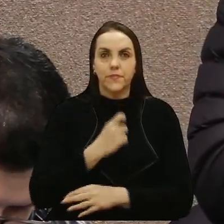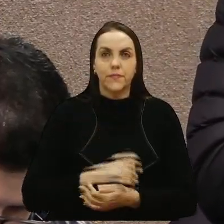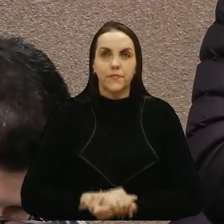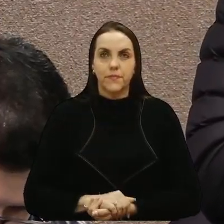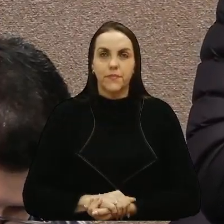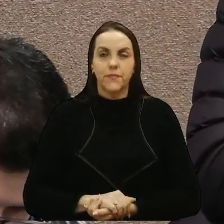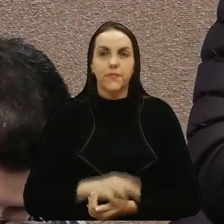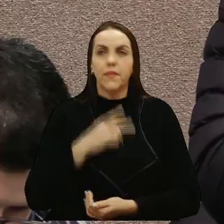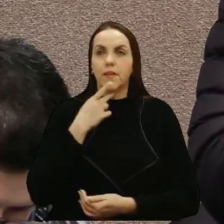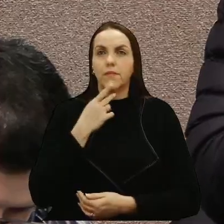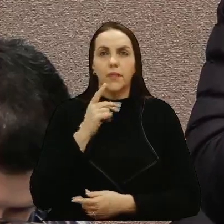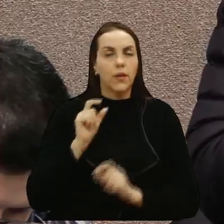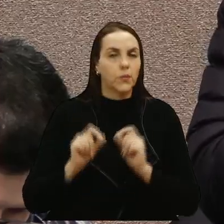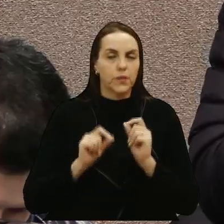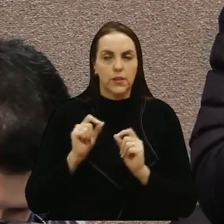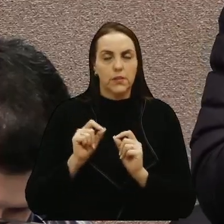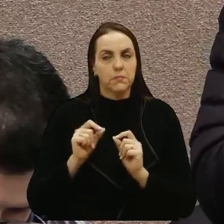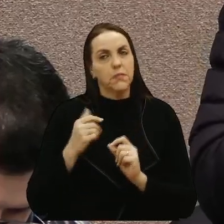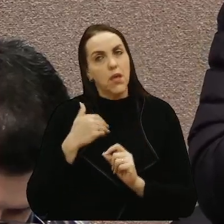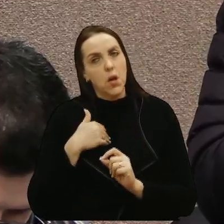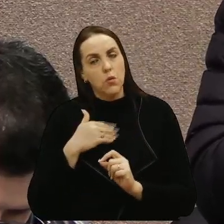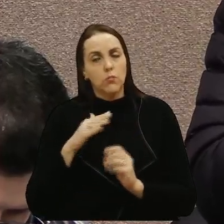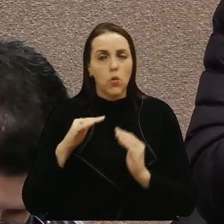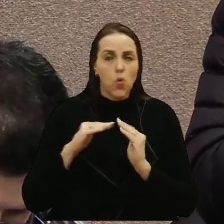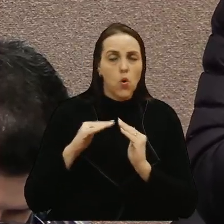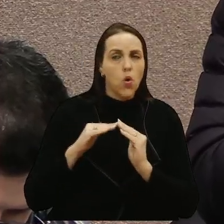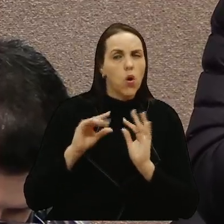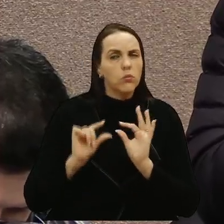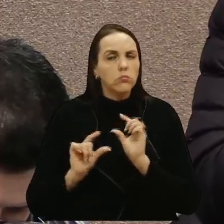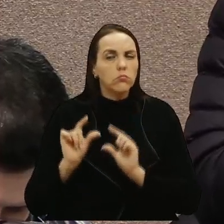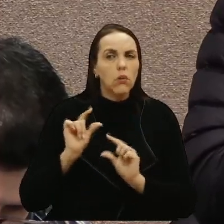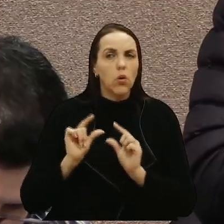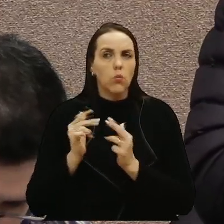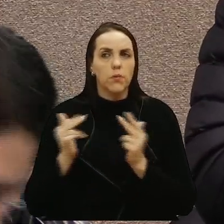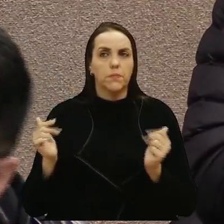e dizer que, em partes, eu concordo com ela.